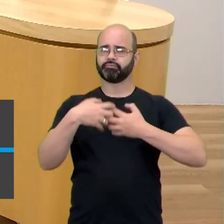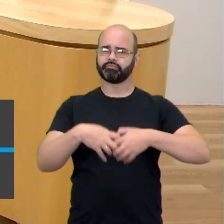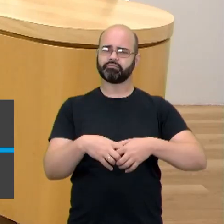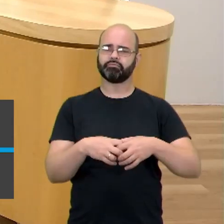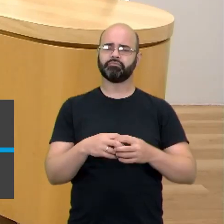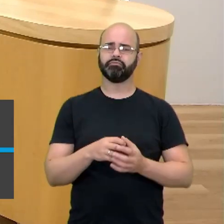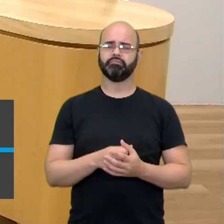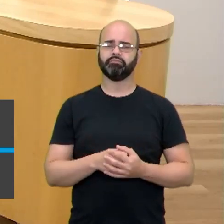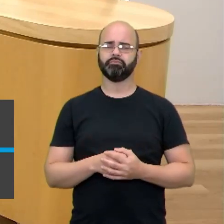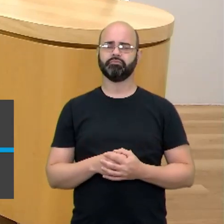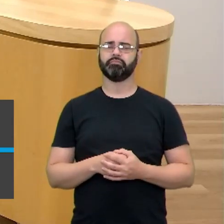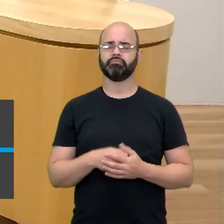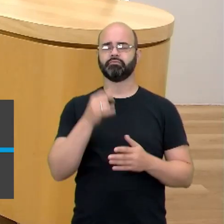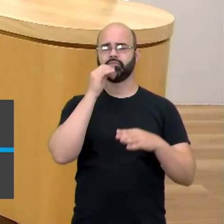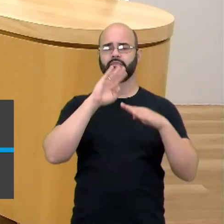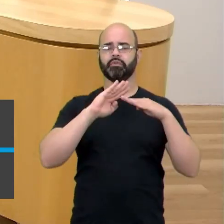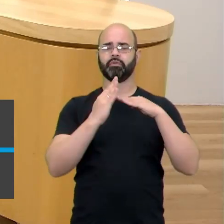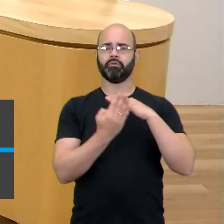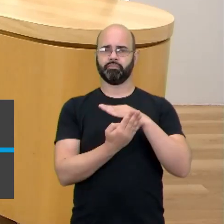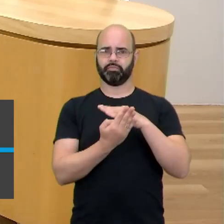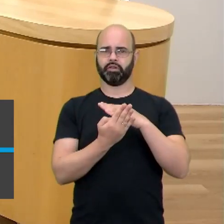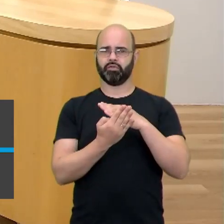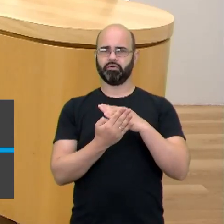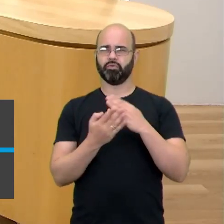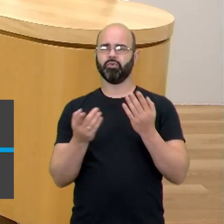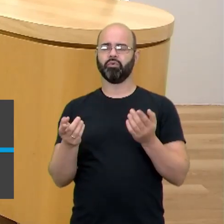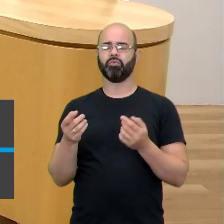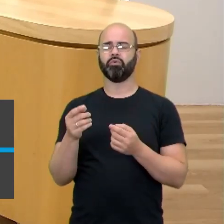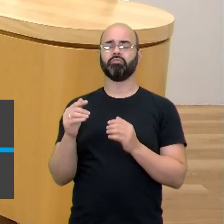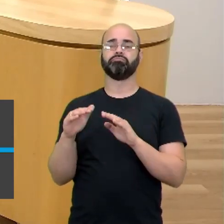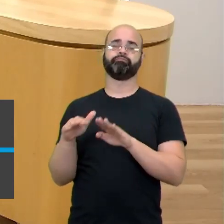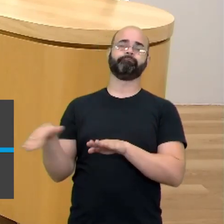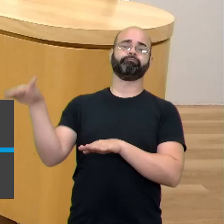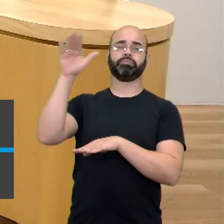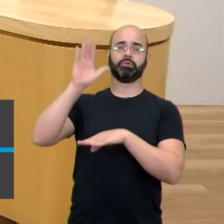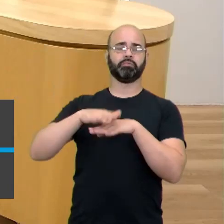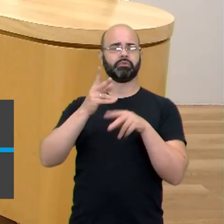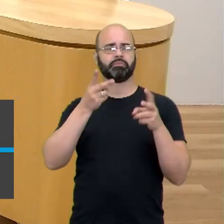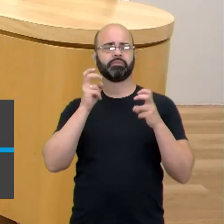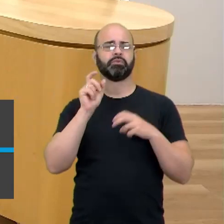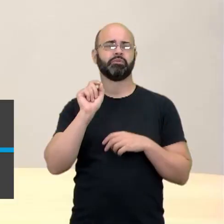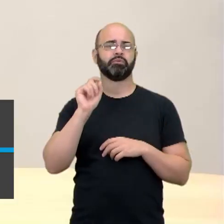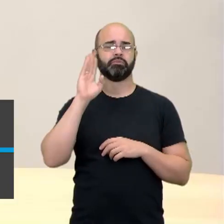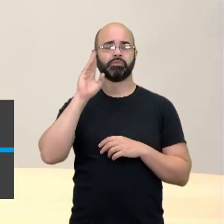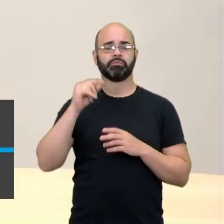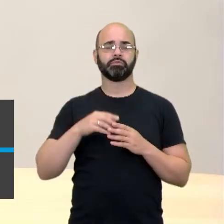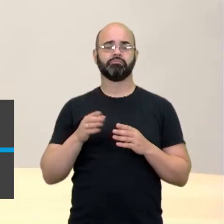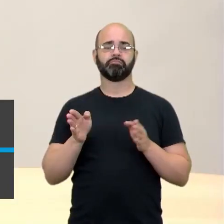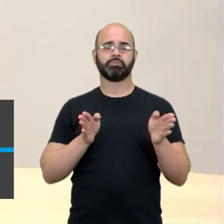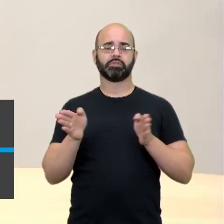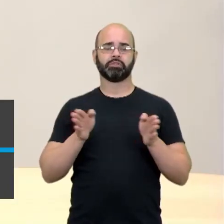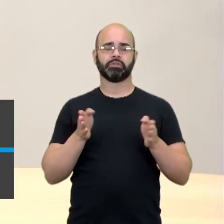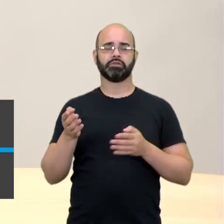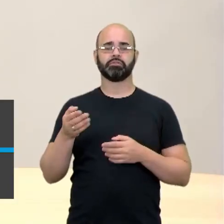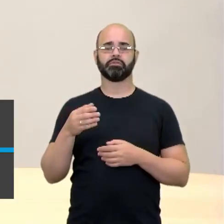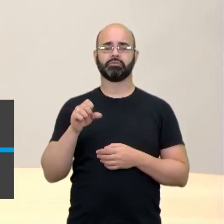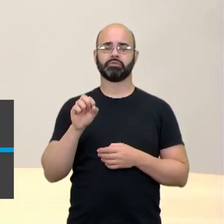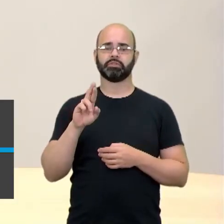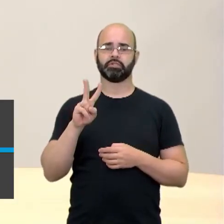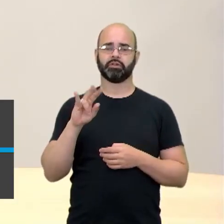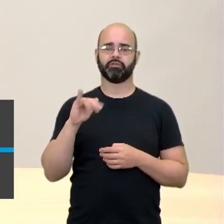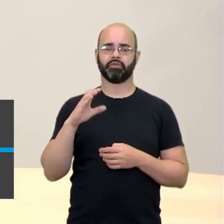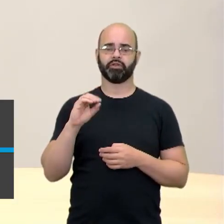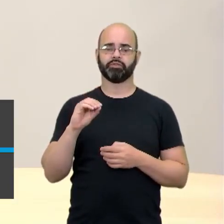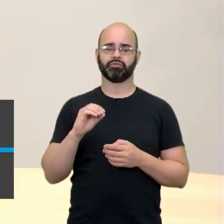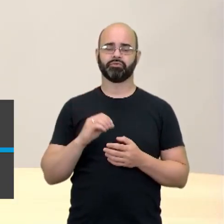mais marca um bairro elitizado, na sua opinião? Acesso a serviços. Eu acho que o principal